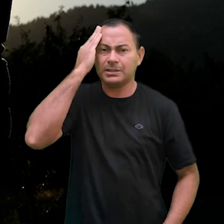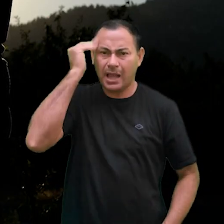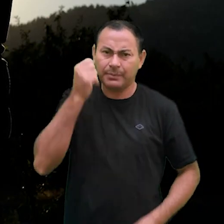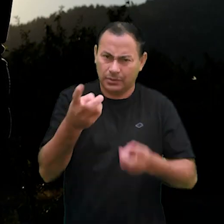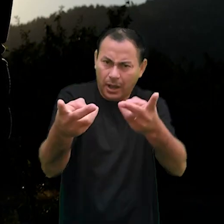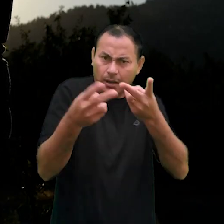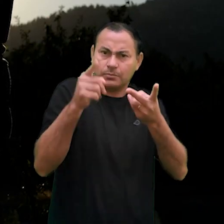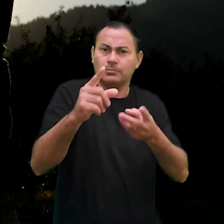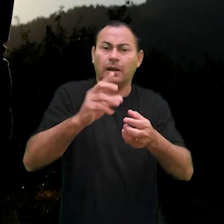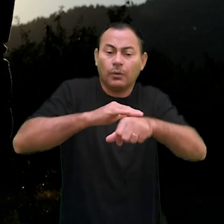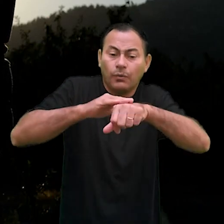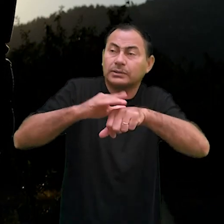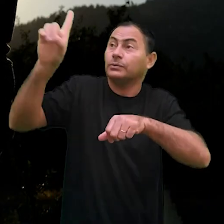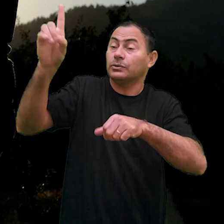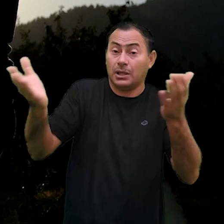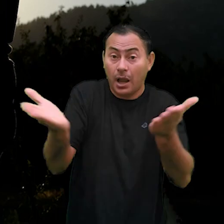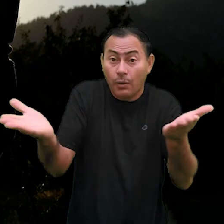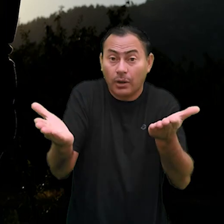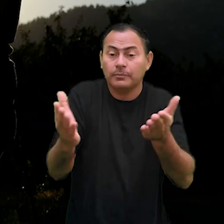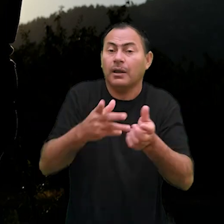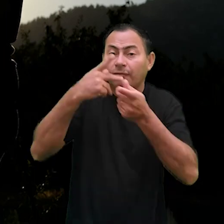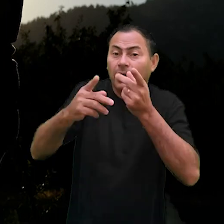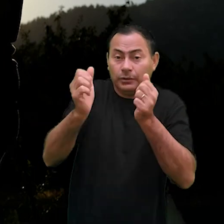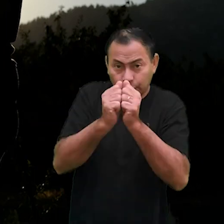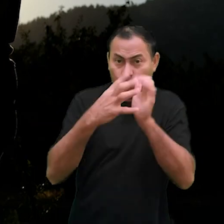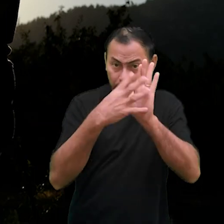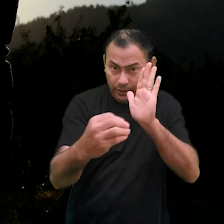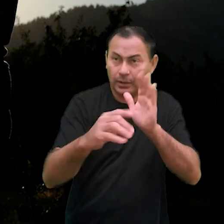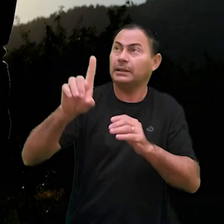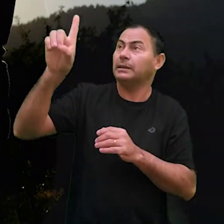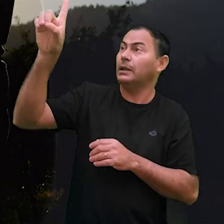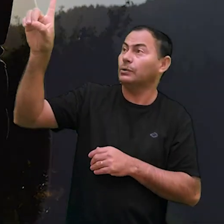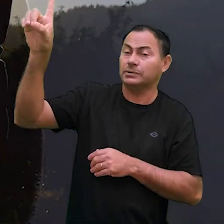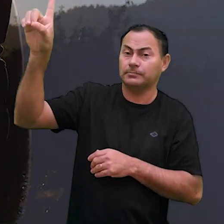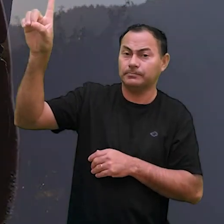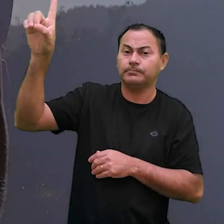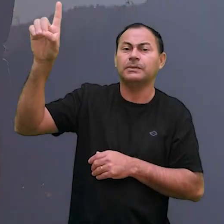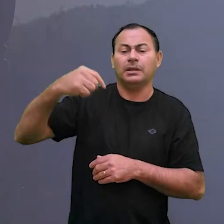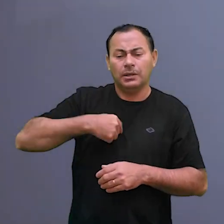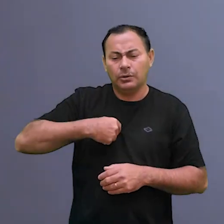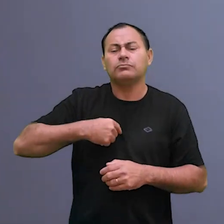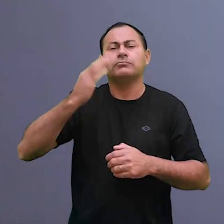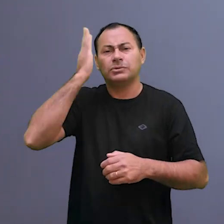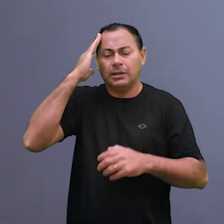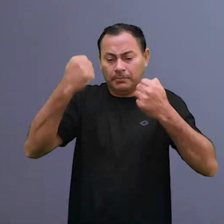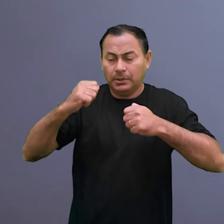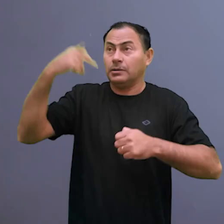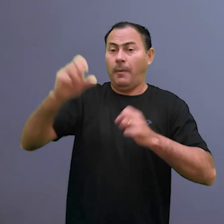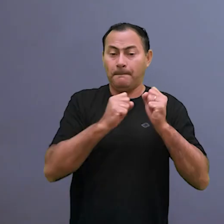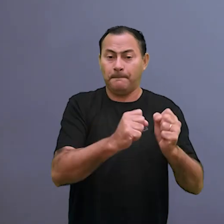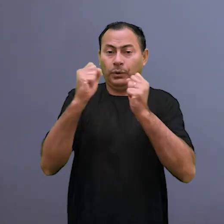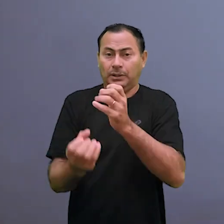em você, sabe, eu quero lhe convidar para que você fale com Deus agora. Diga comigo, Deus, eu sei